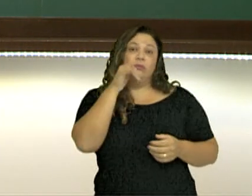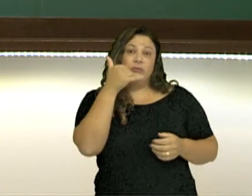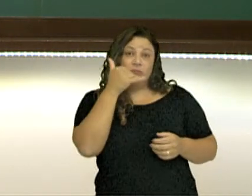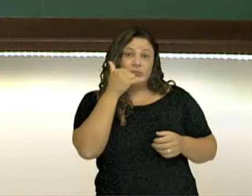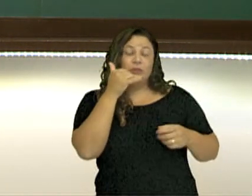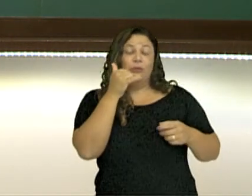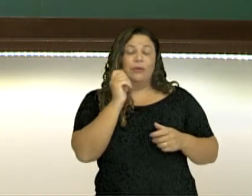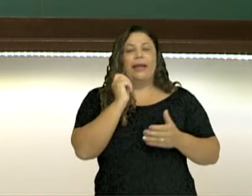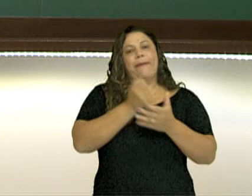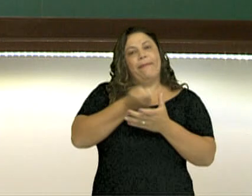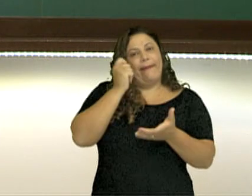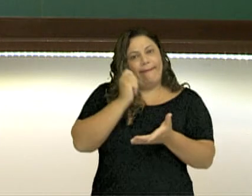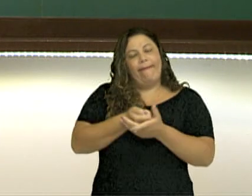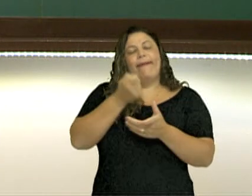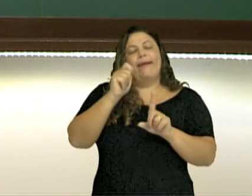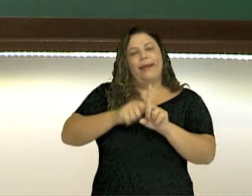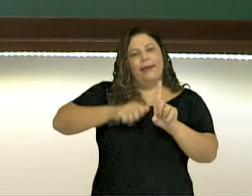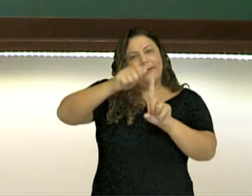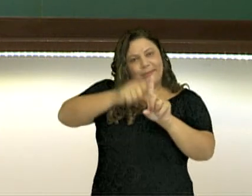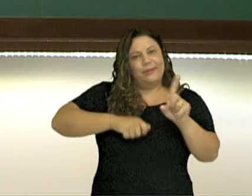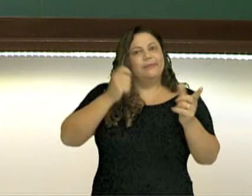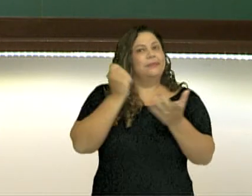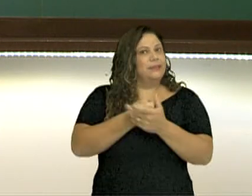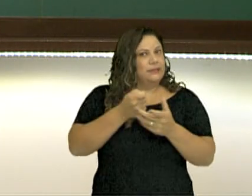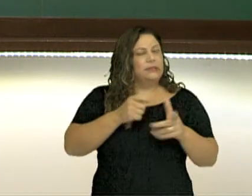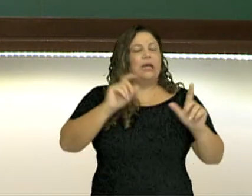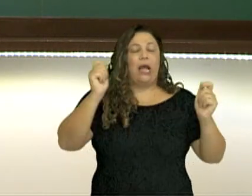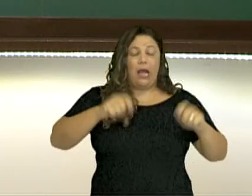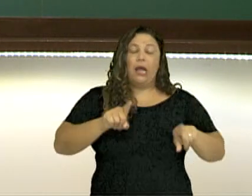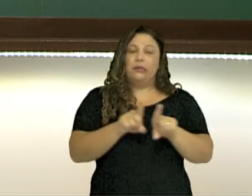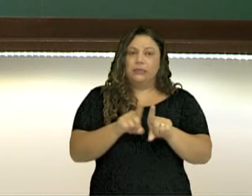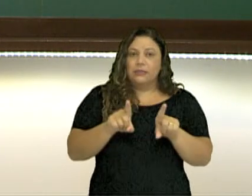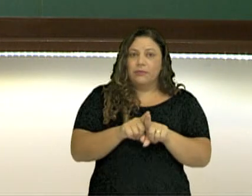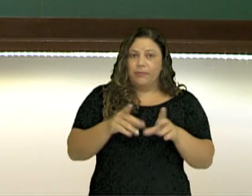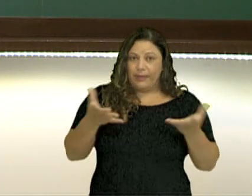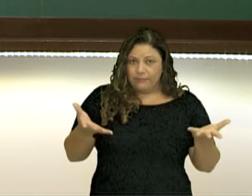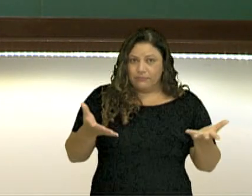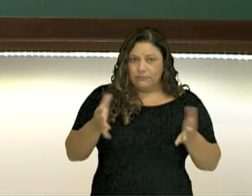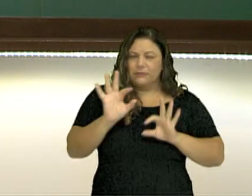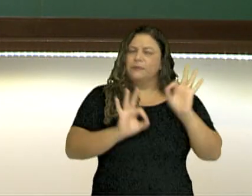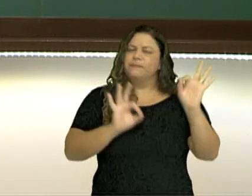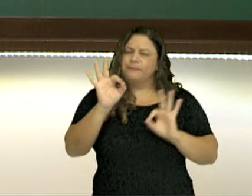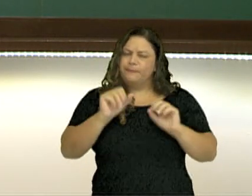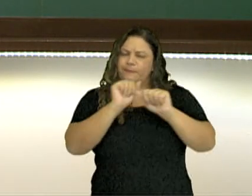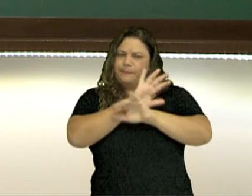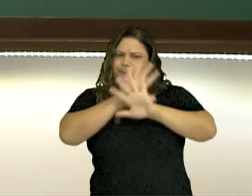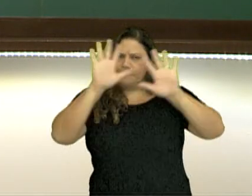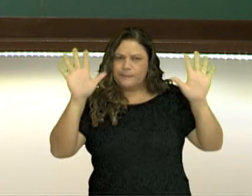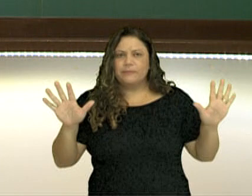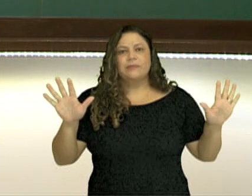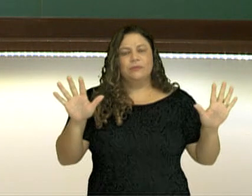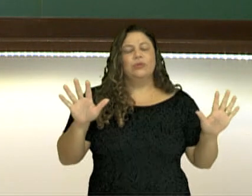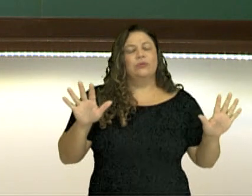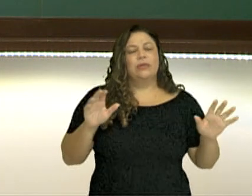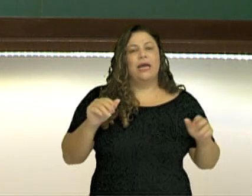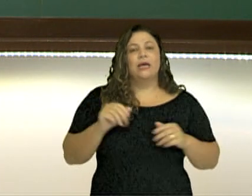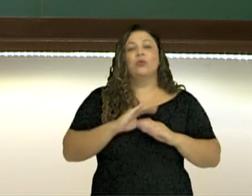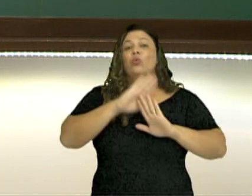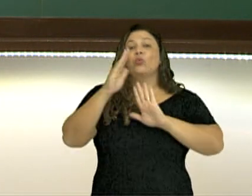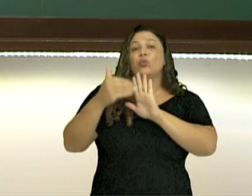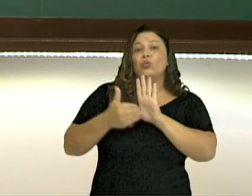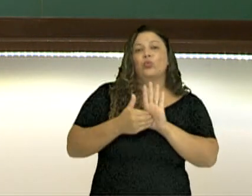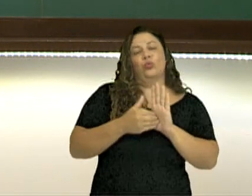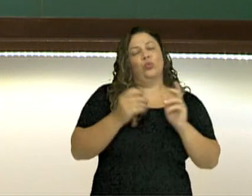ou pós-pago, seja um ou outro, é uma despesa, né? Então a gente precisa estar muito claro de todas as nossas receitas e todas as